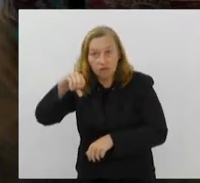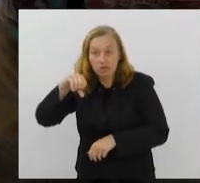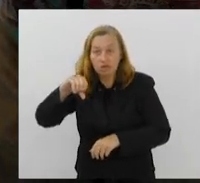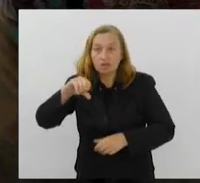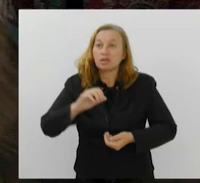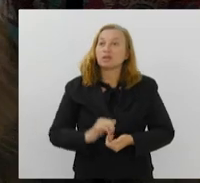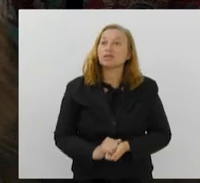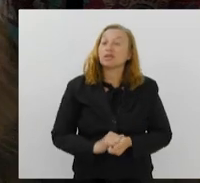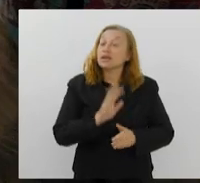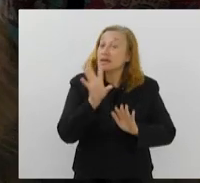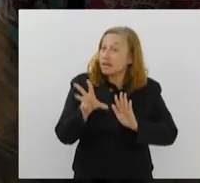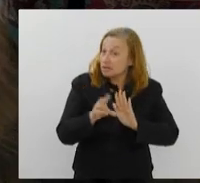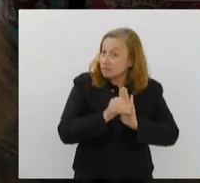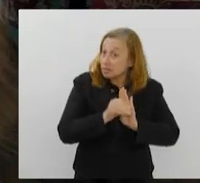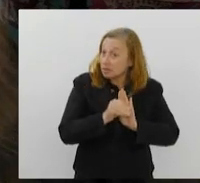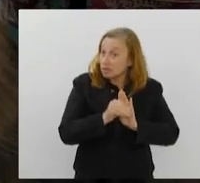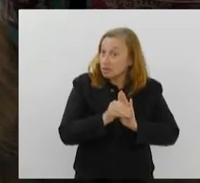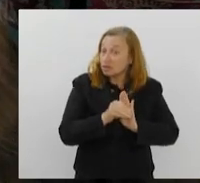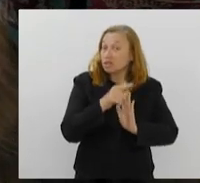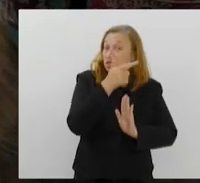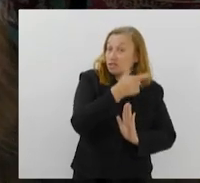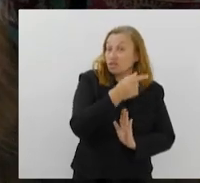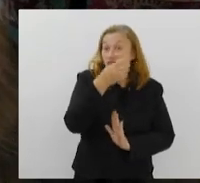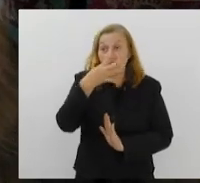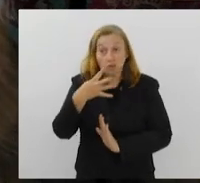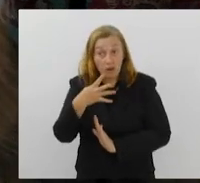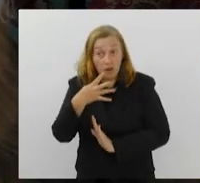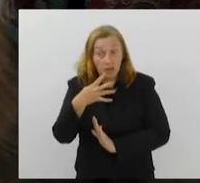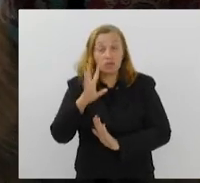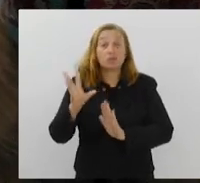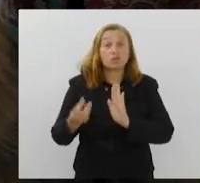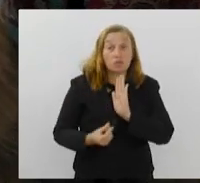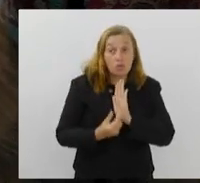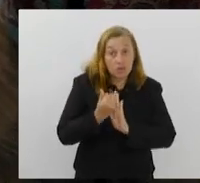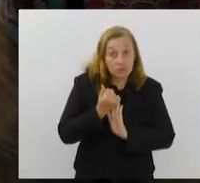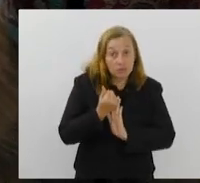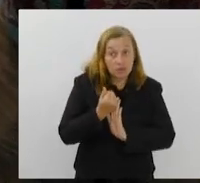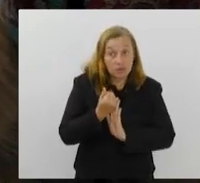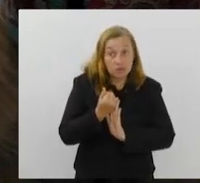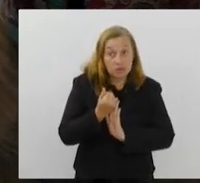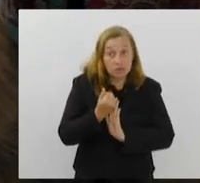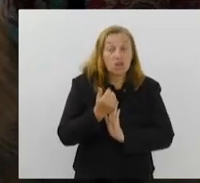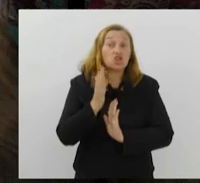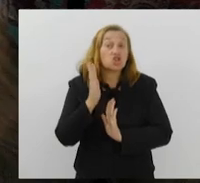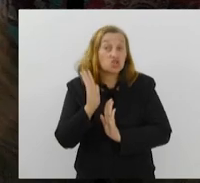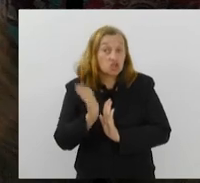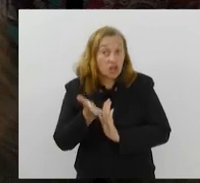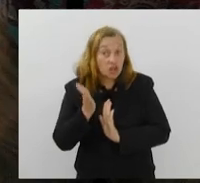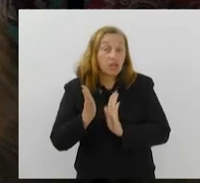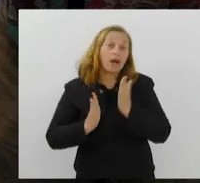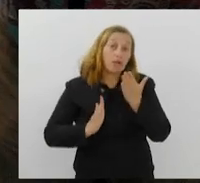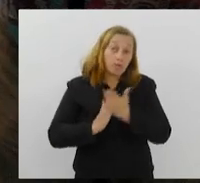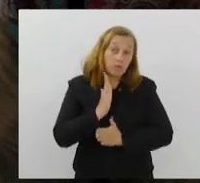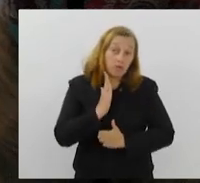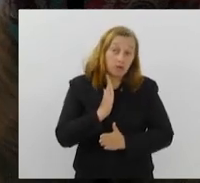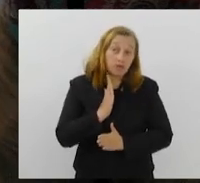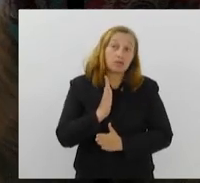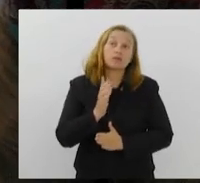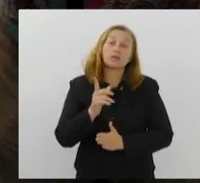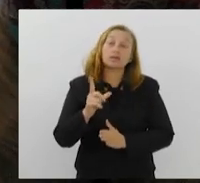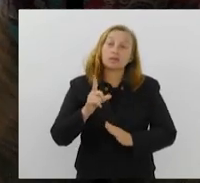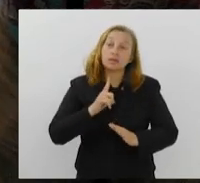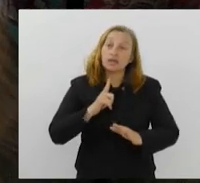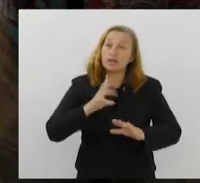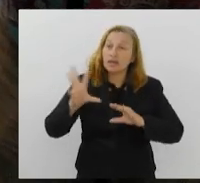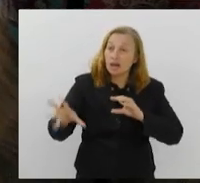as emendas de 24, o orçamento de 24, que já estava aprovado, teria emenda